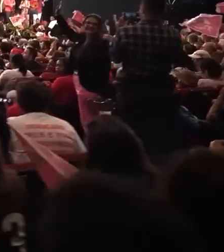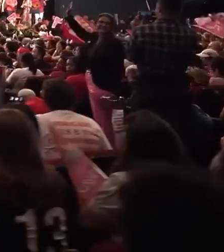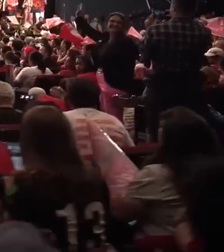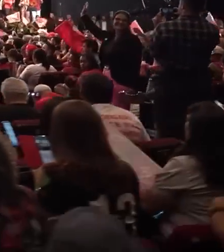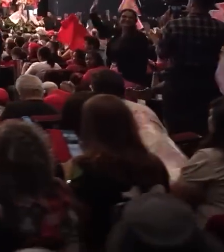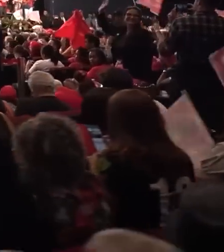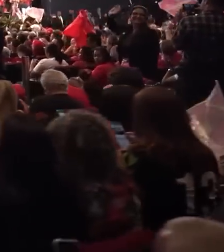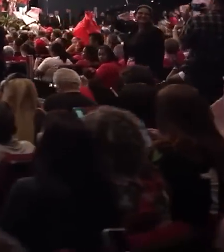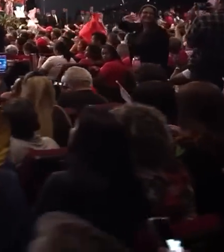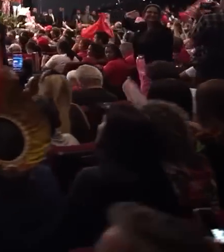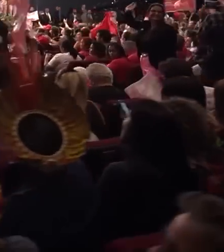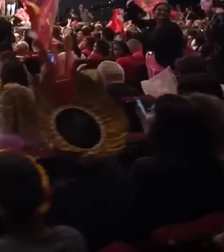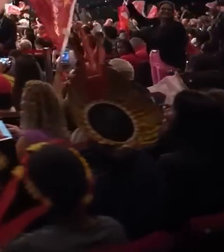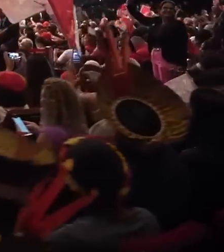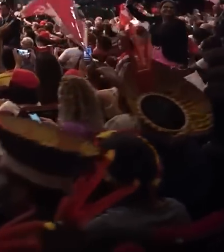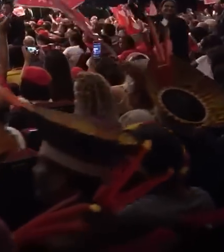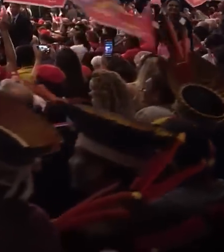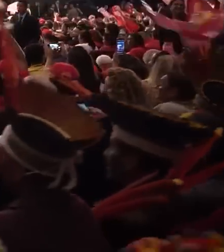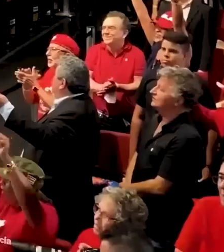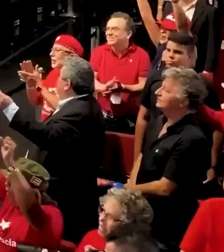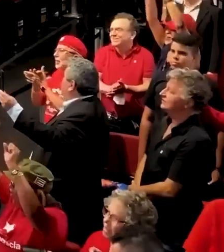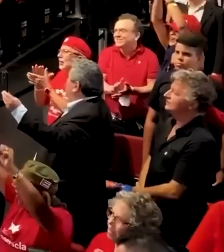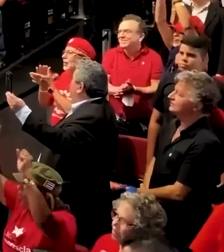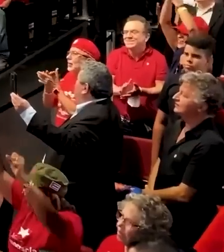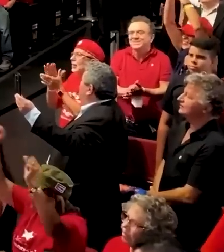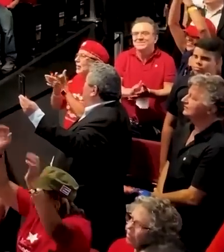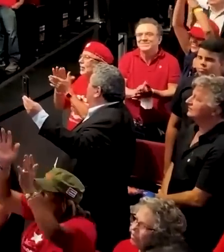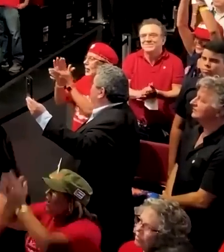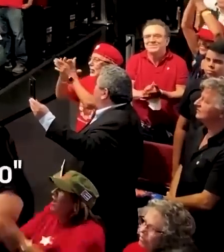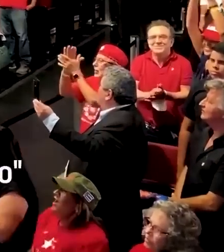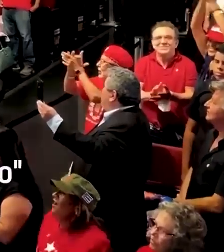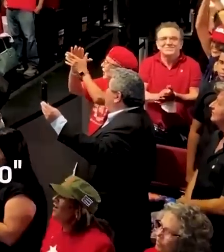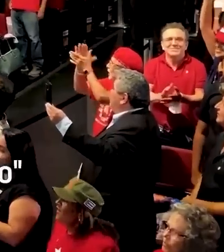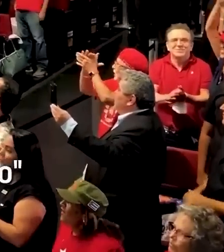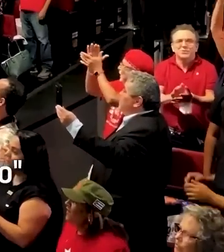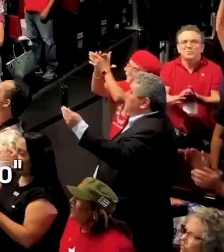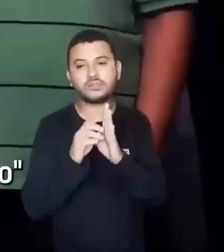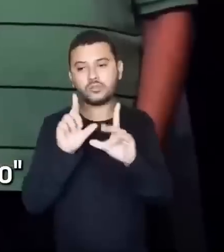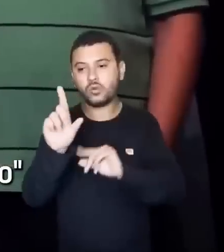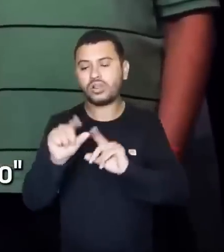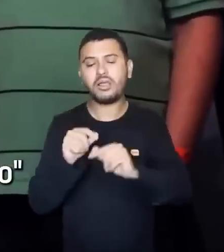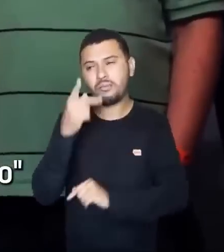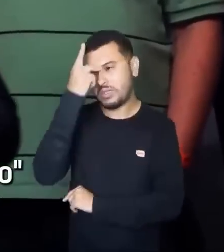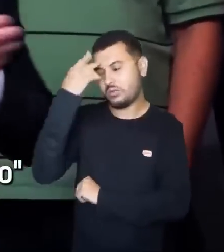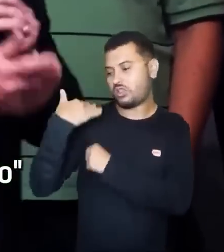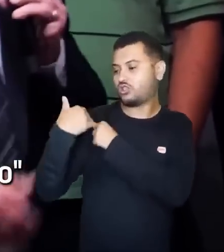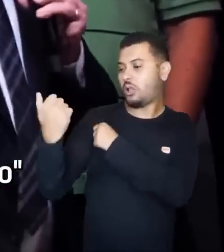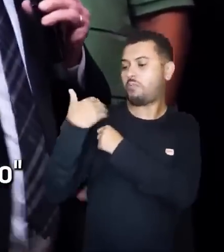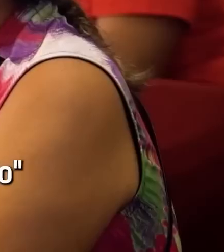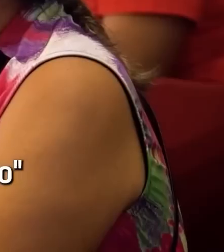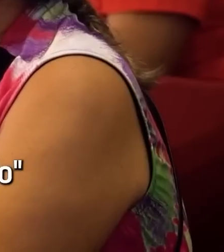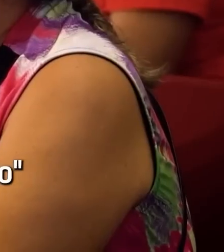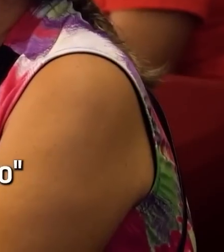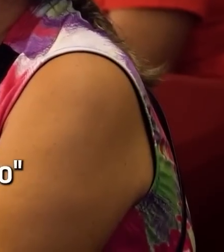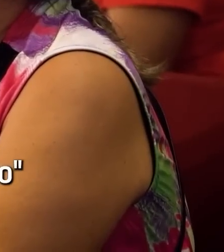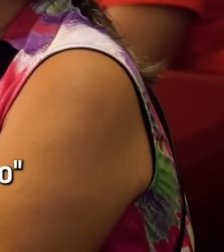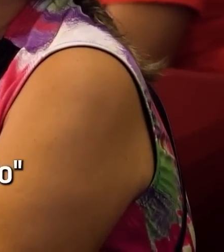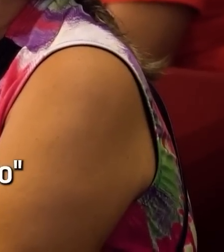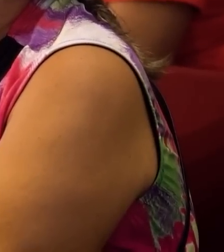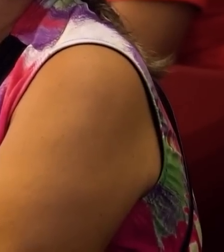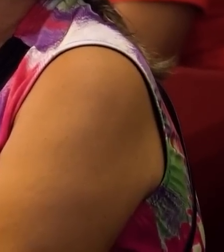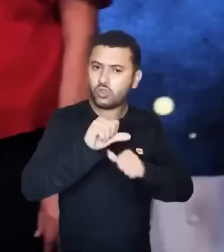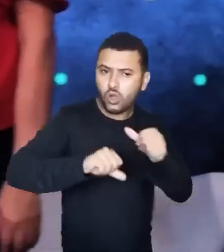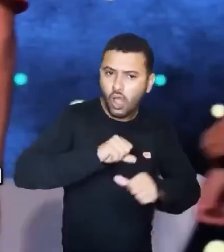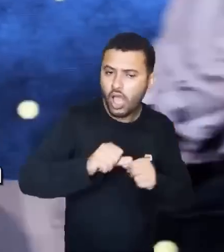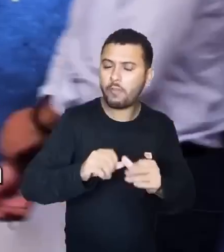pela igualdade no nosso país. Quantas vezes eu fui convidado, Lula, entre em tal partido, e eu não queria